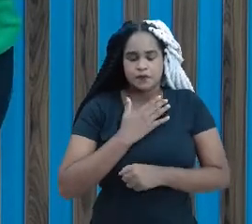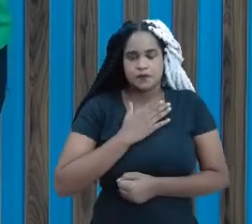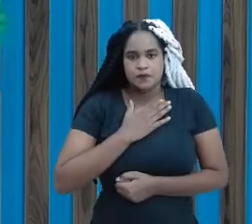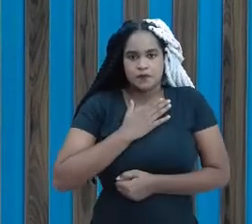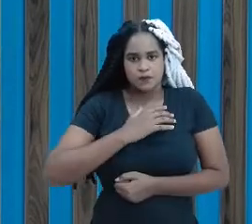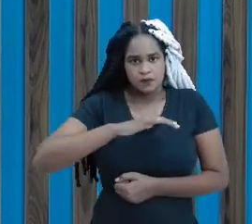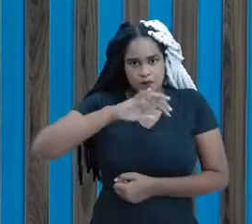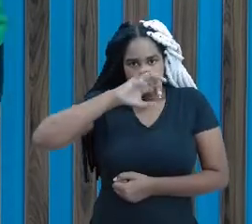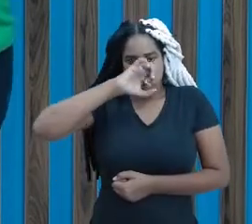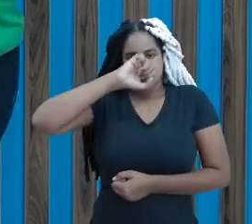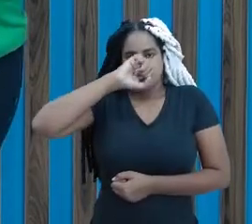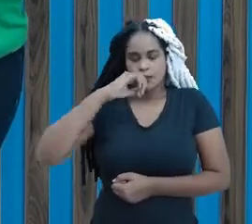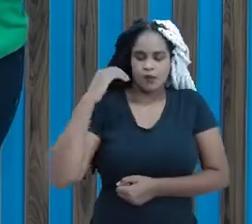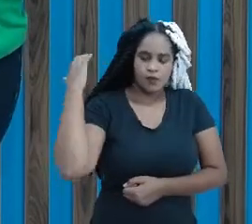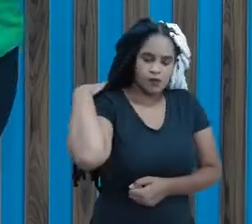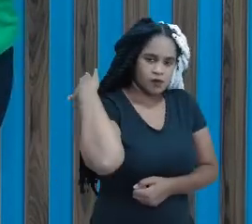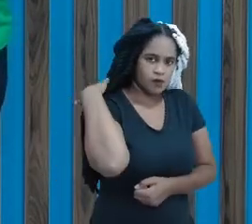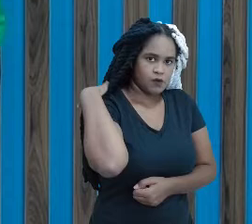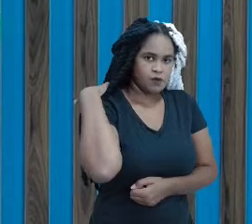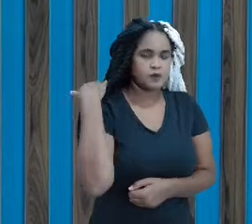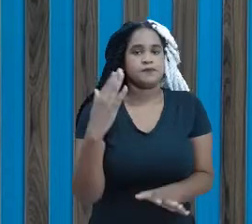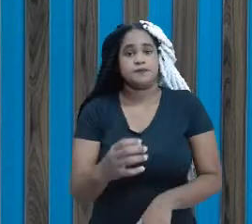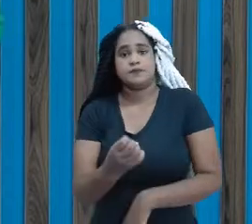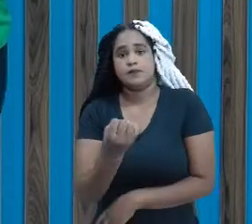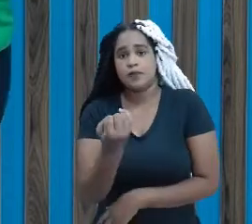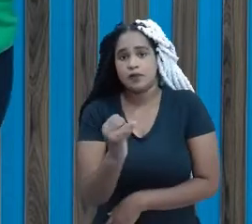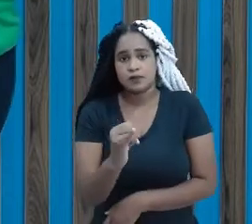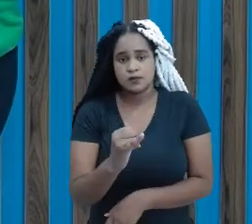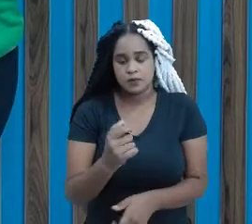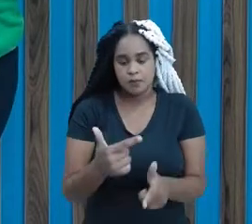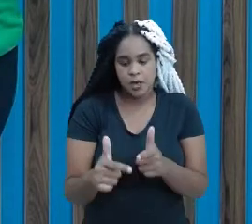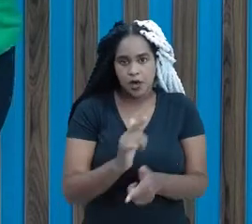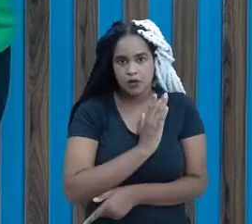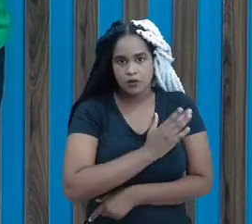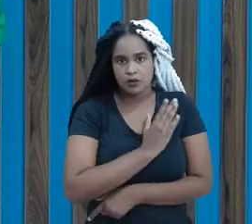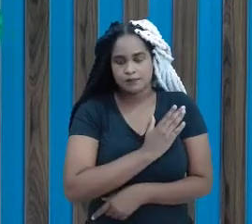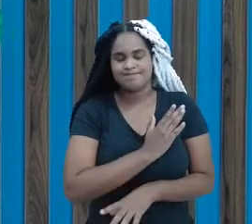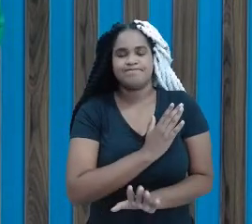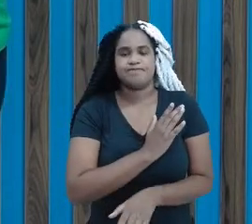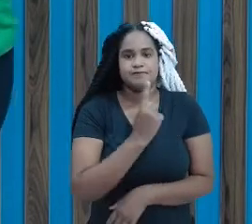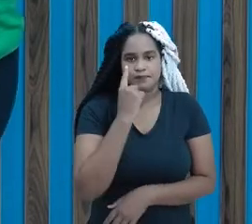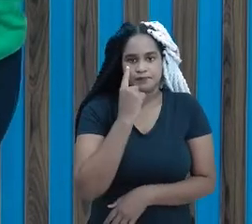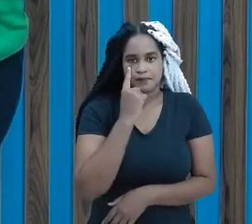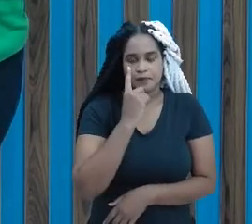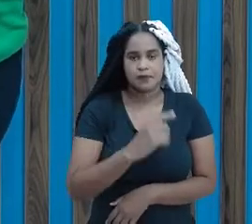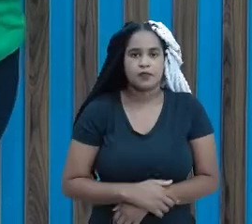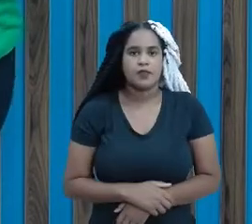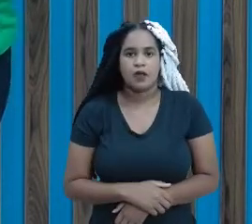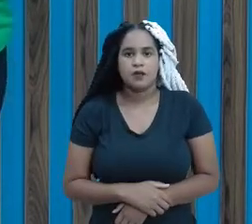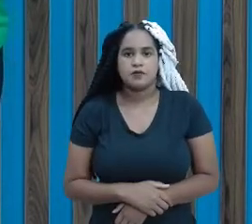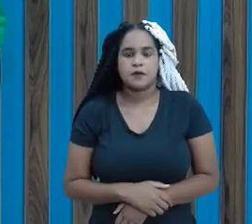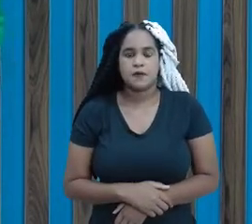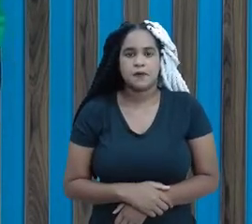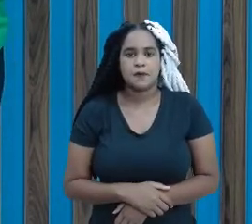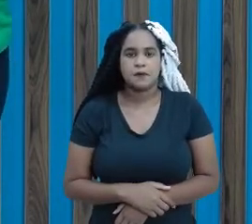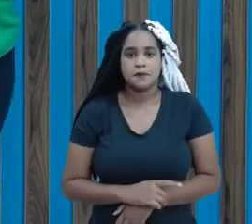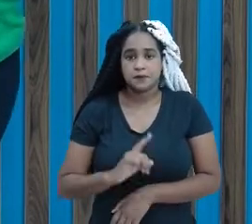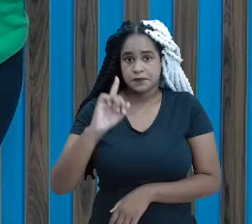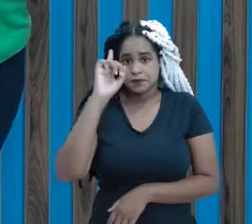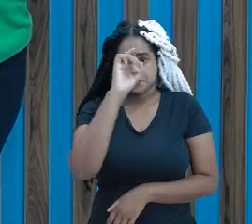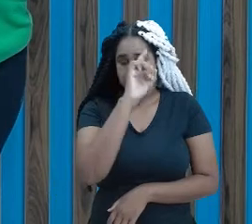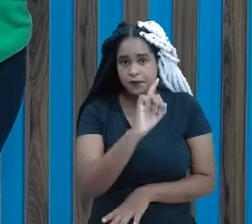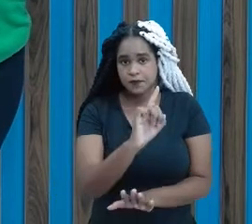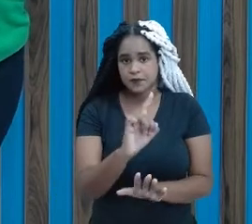Então, quando você tem um problema cardíaco, não é muito difícil que haja aí uma associação com a